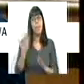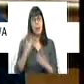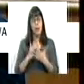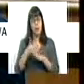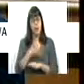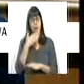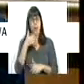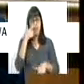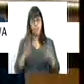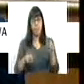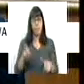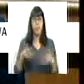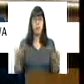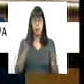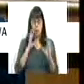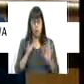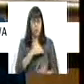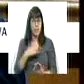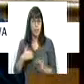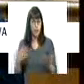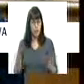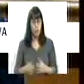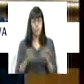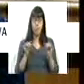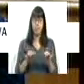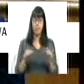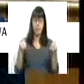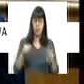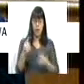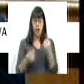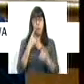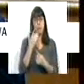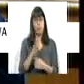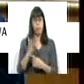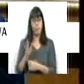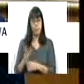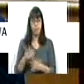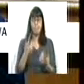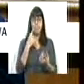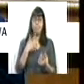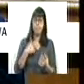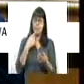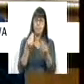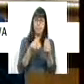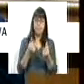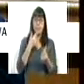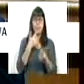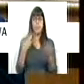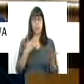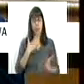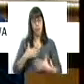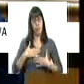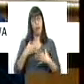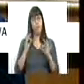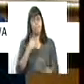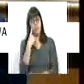a acessibilidade dos utentes aos cuidados de saúde. Estes são apenas alguns exemplos dos sinais que nos são dados e que nos